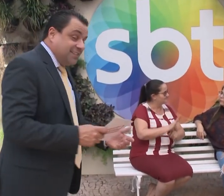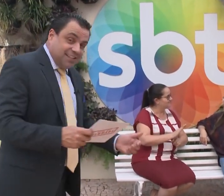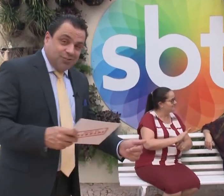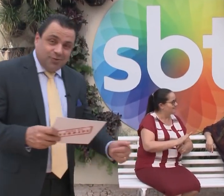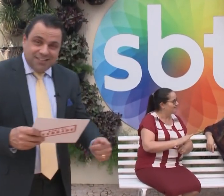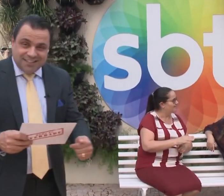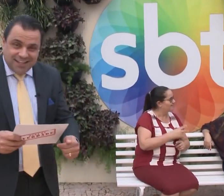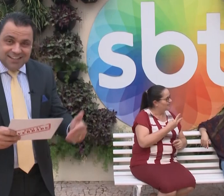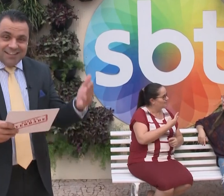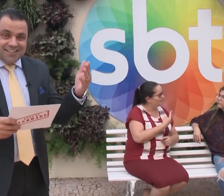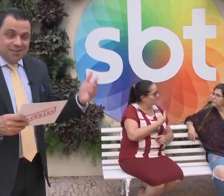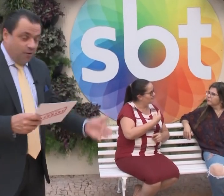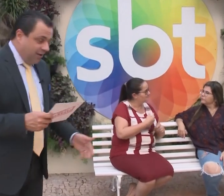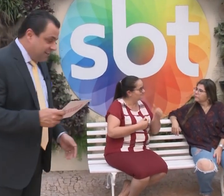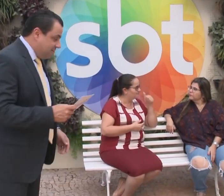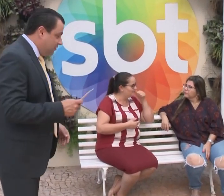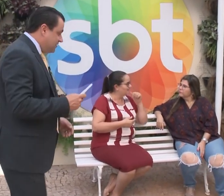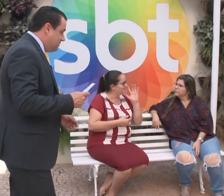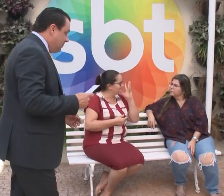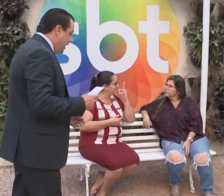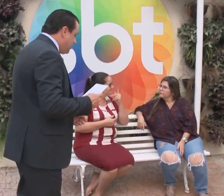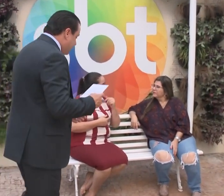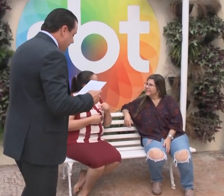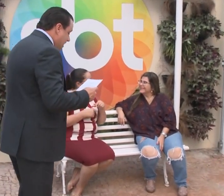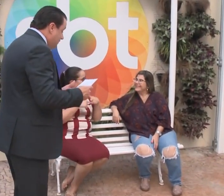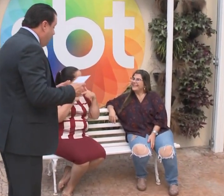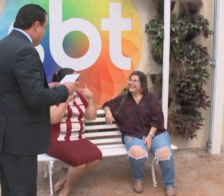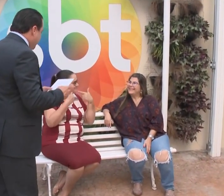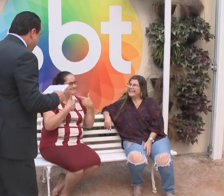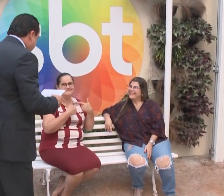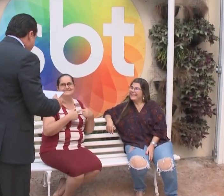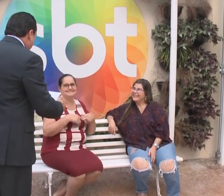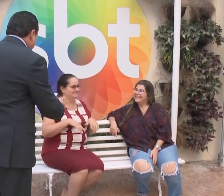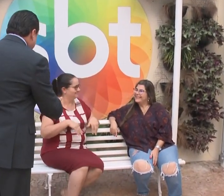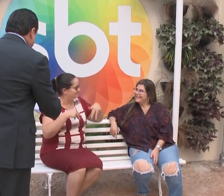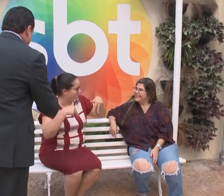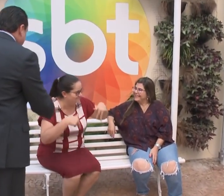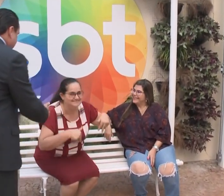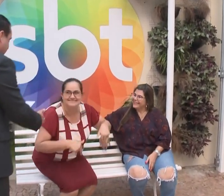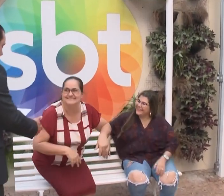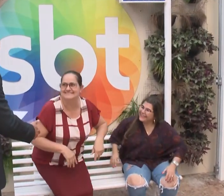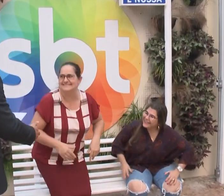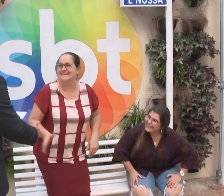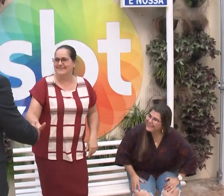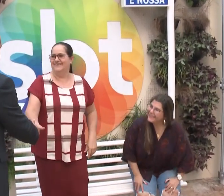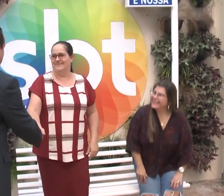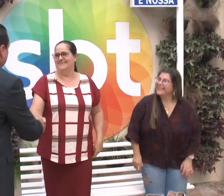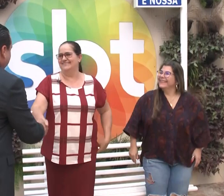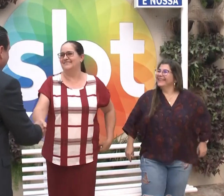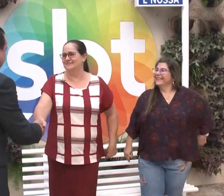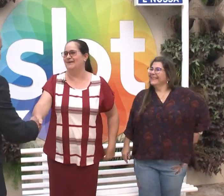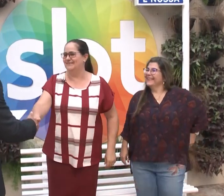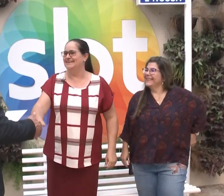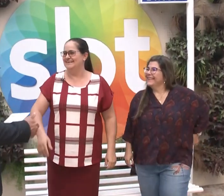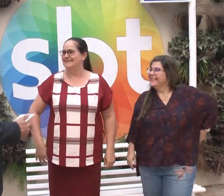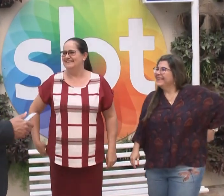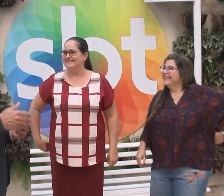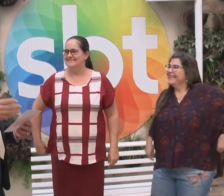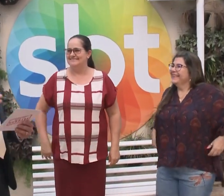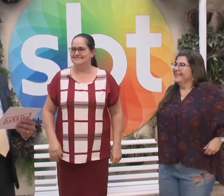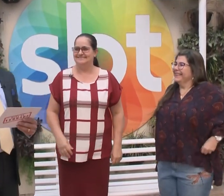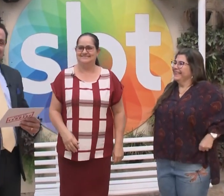essas duas lindas senhoras, muito simpáticas. Vou ficar de pé? Vou fazer a Claudete ficar de pé? Tudo bem, Claudete?